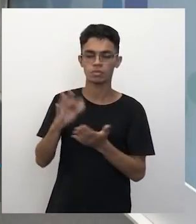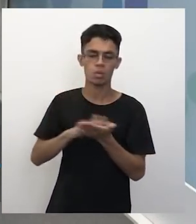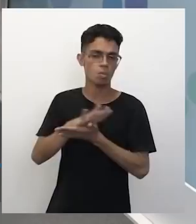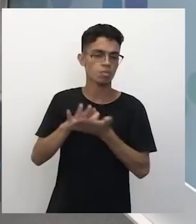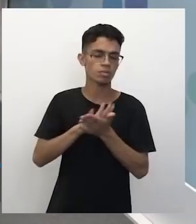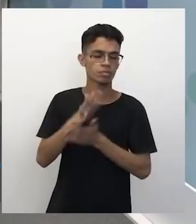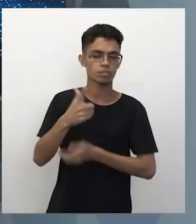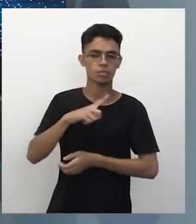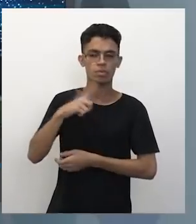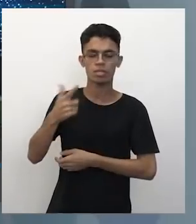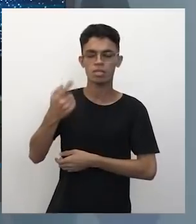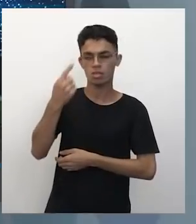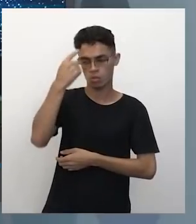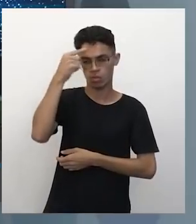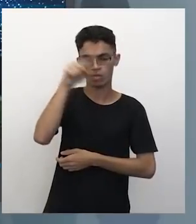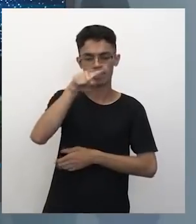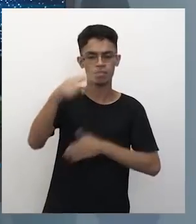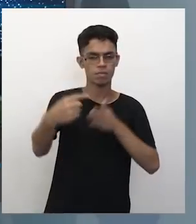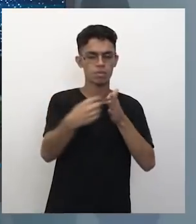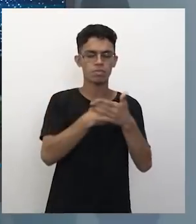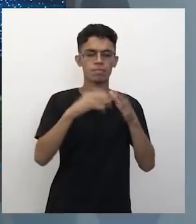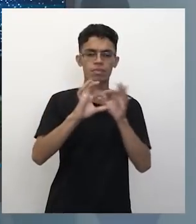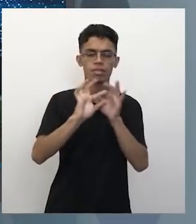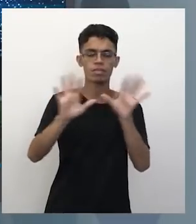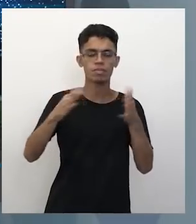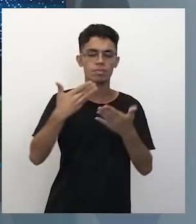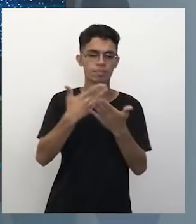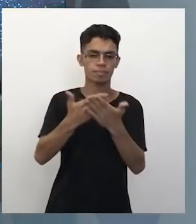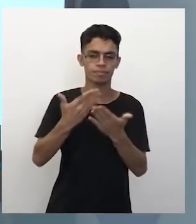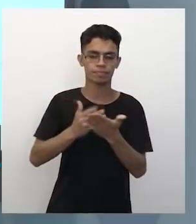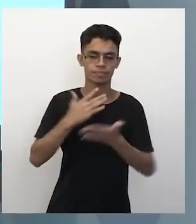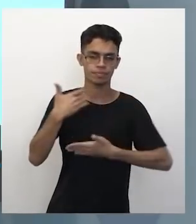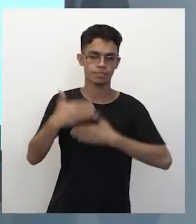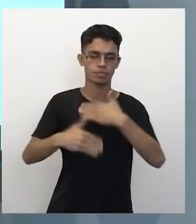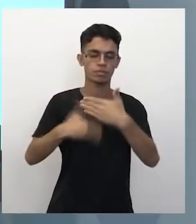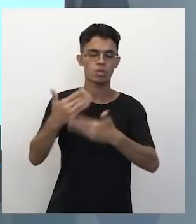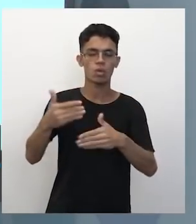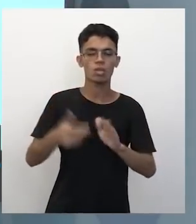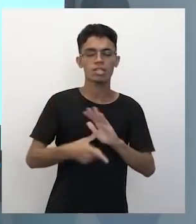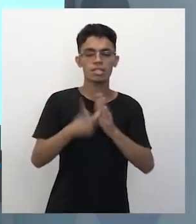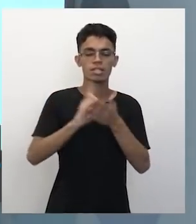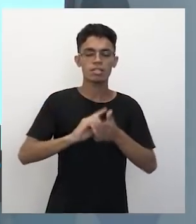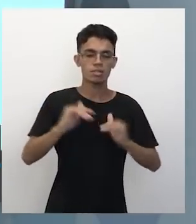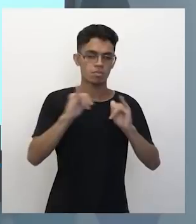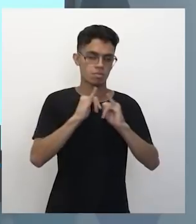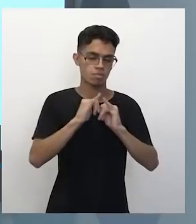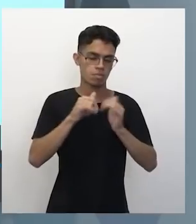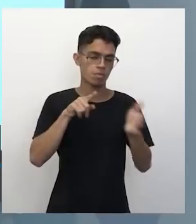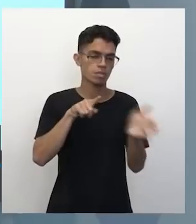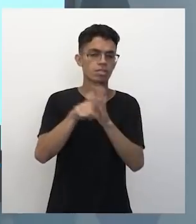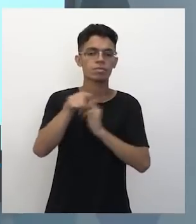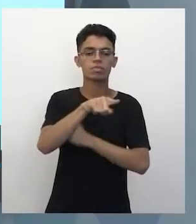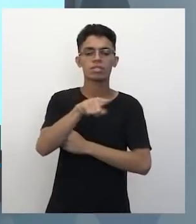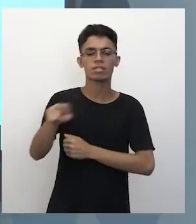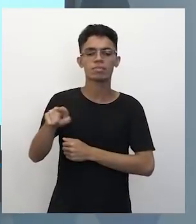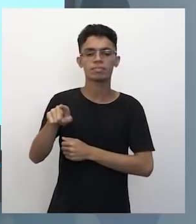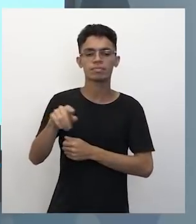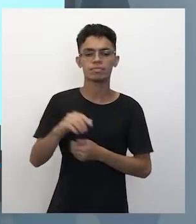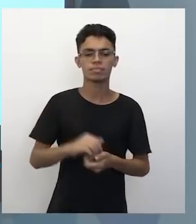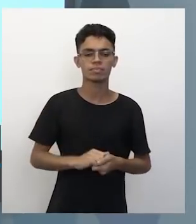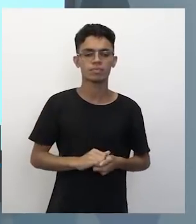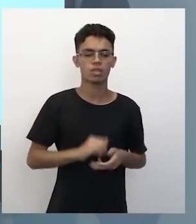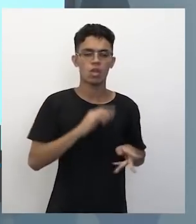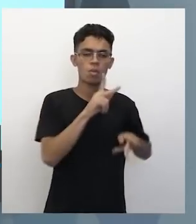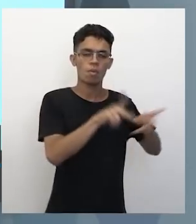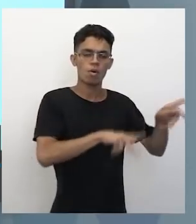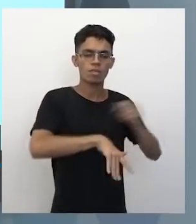alguma dúvida, pode perguntar e eu vou seguindo a aula. E aí, no começo da aula, eu perguntei assim, pessoal, e os povos que não escreviam,